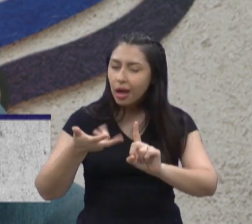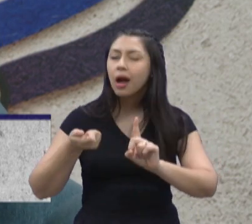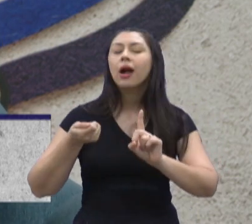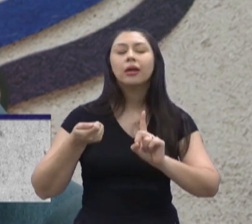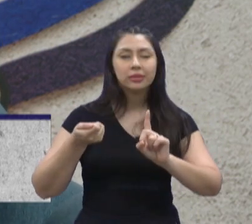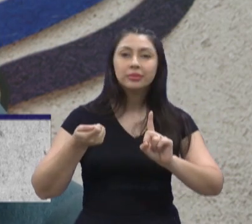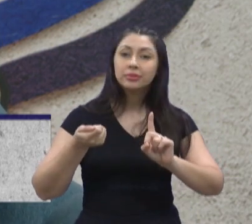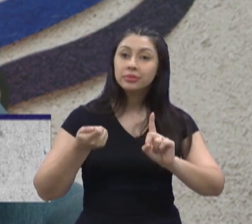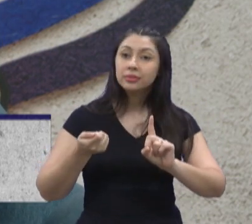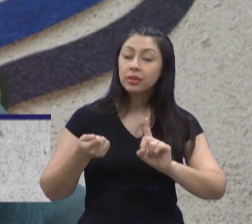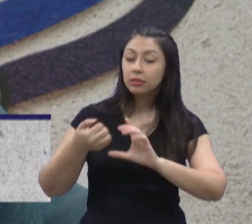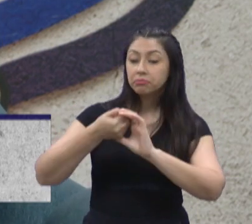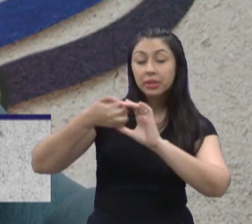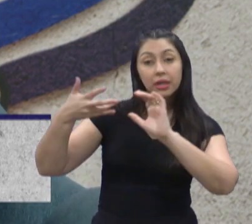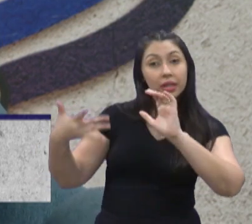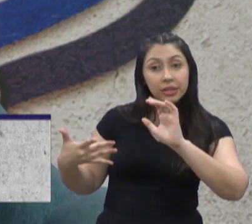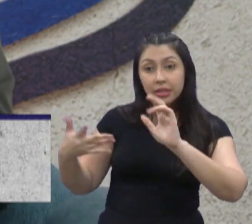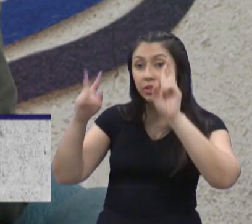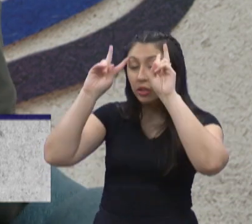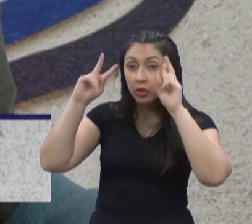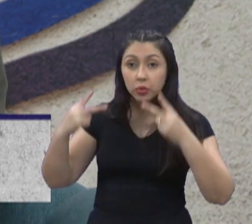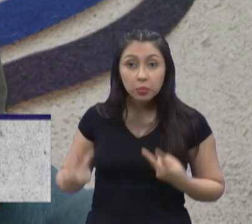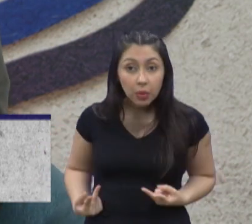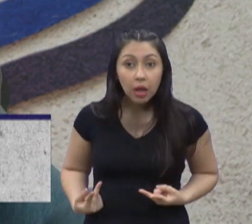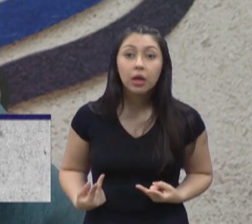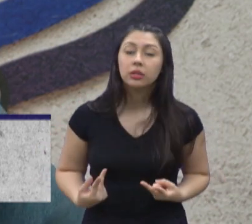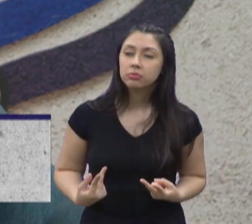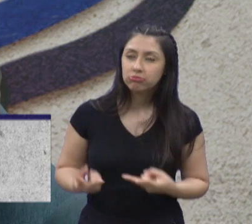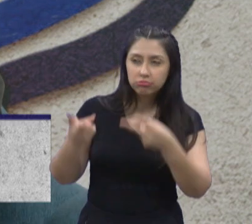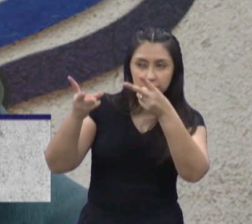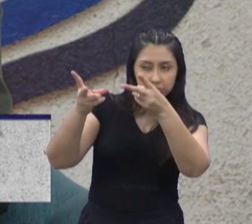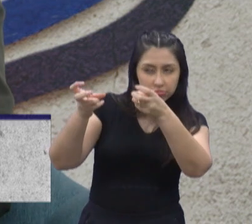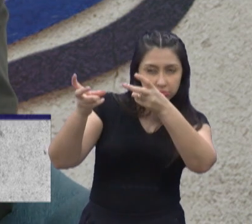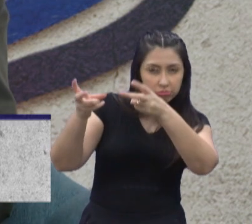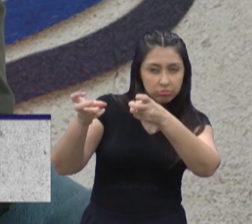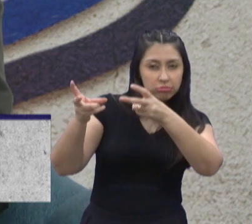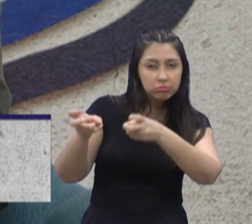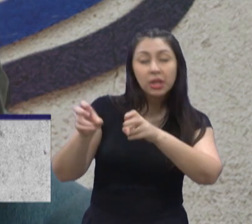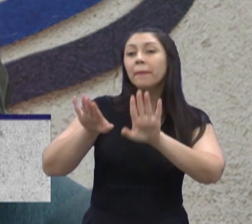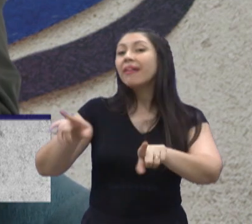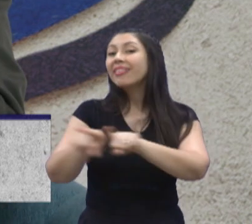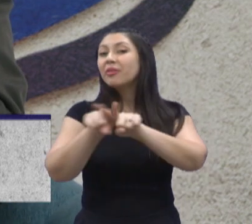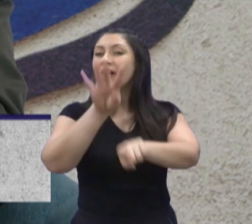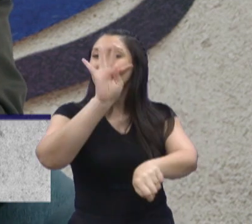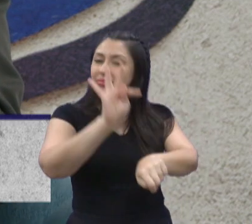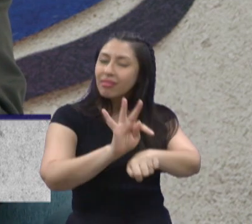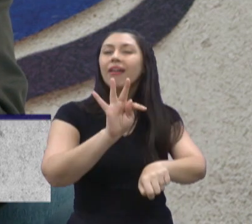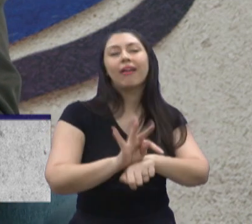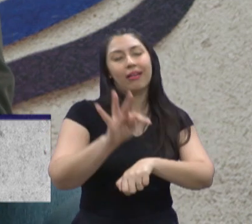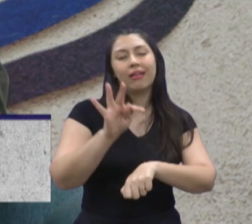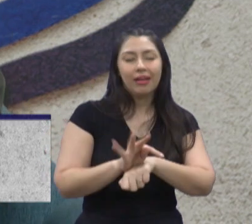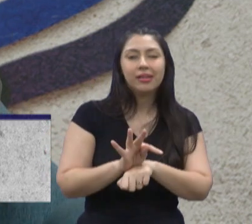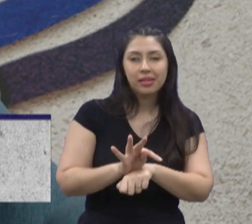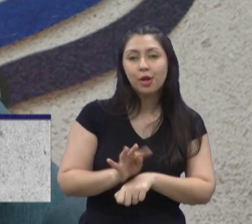as nossas características humanas, habilidades humanas de entendimento do outro. Essa é uma coisa. A outra coisa é a técnica, assim, para ter